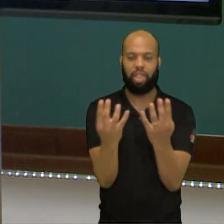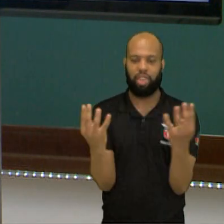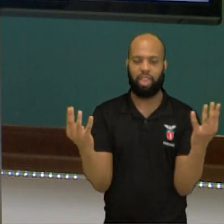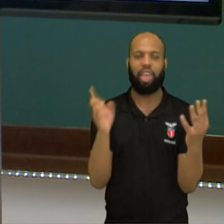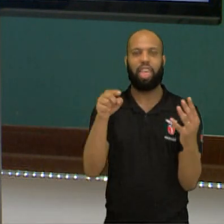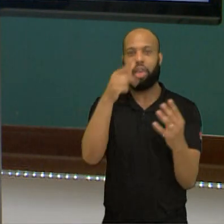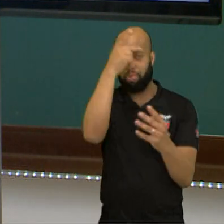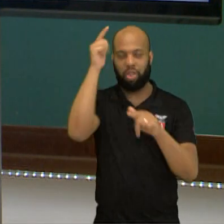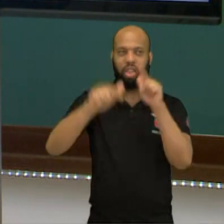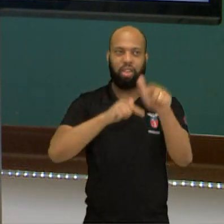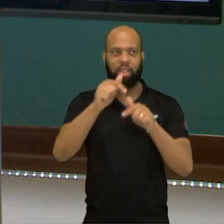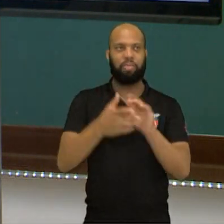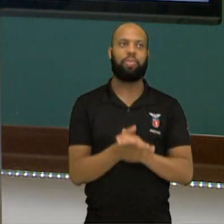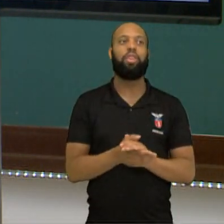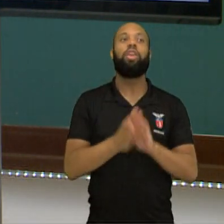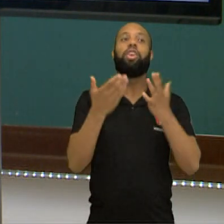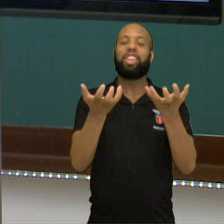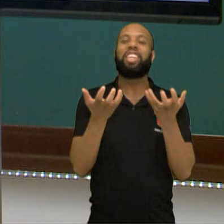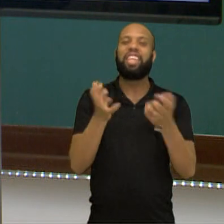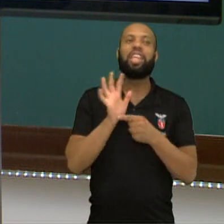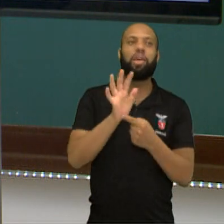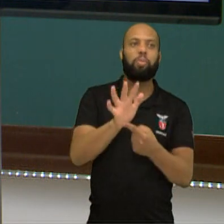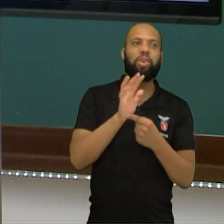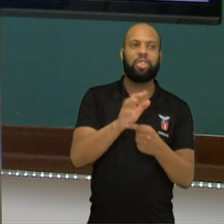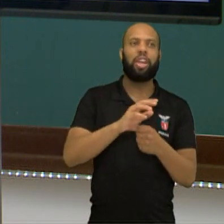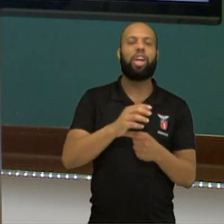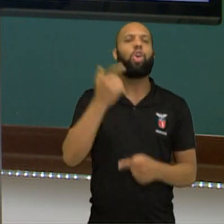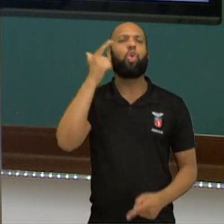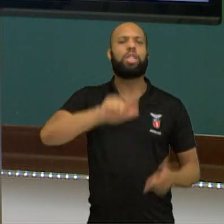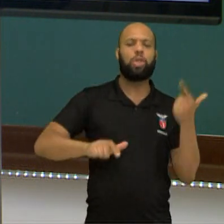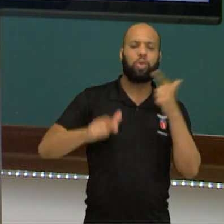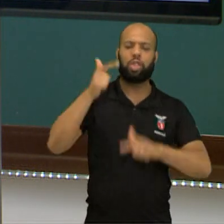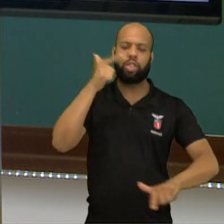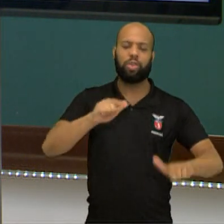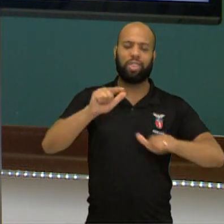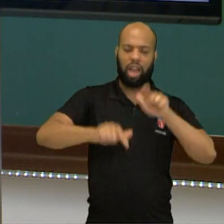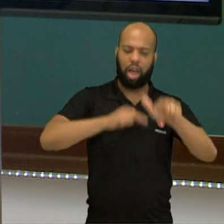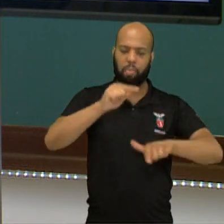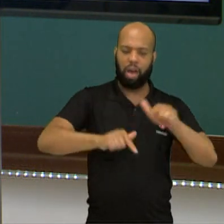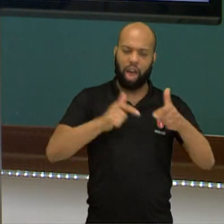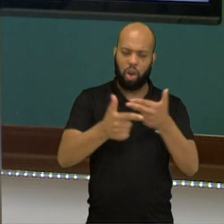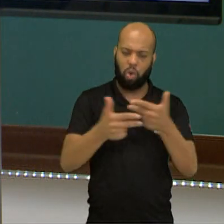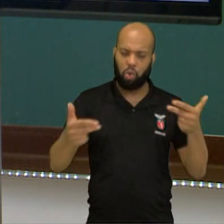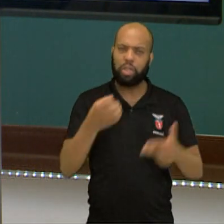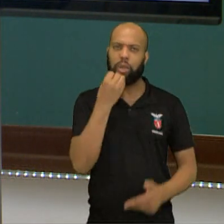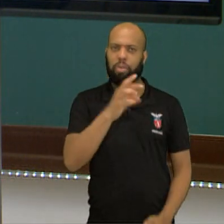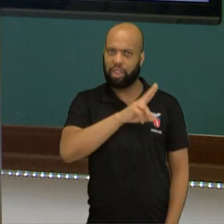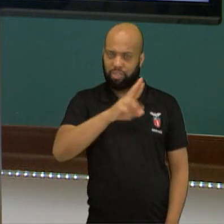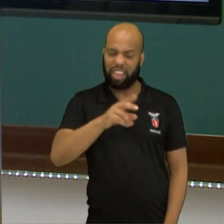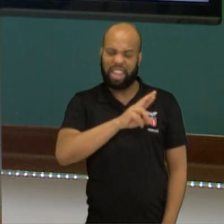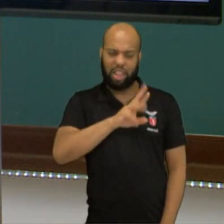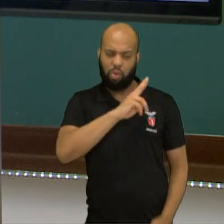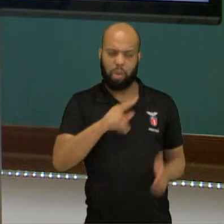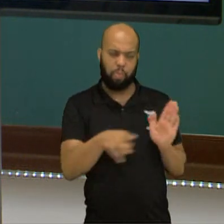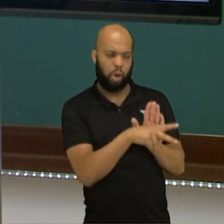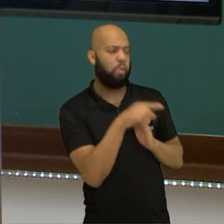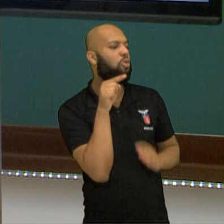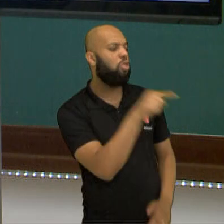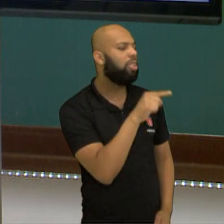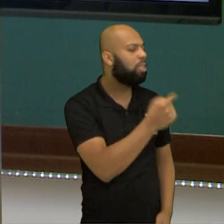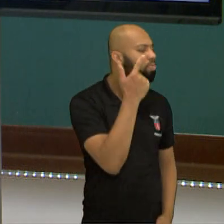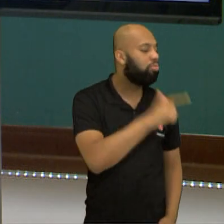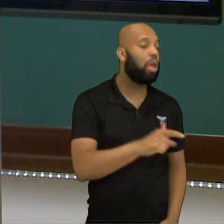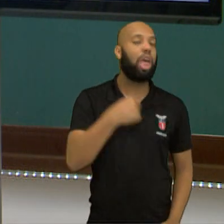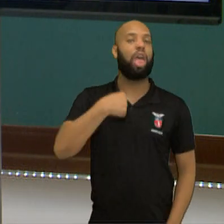mostrar as conquistas trabalhistas como fruto da bondade do presidente, não das lutas dos trabalhadores, e que o